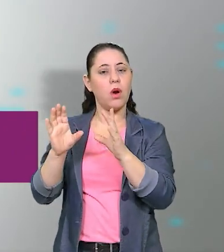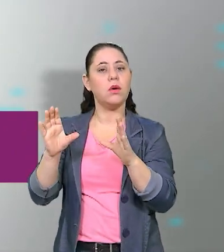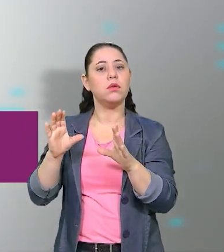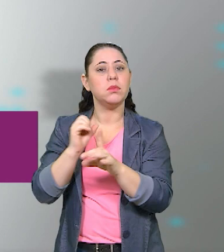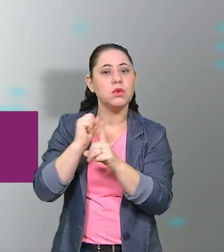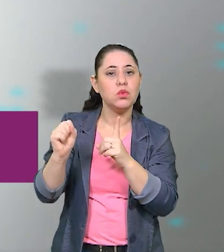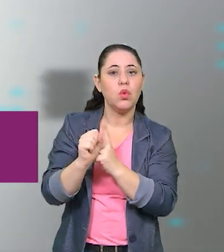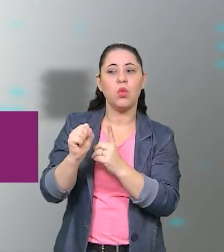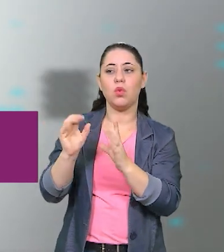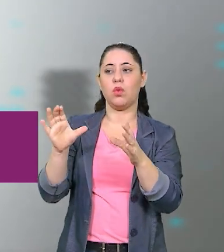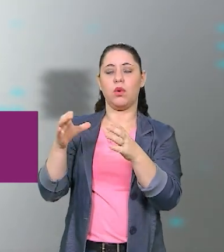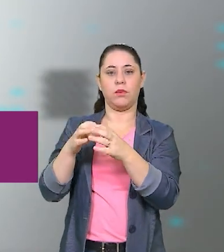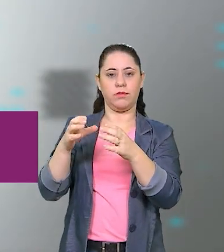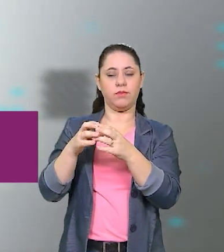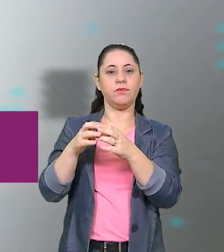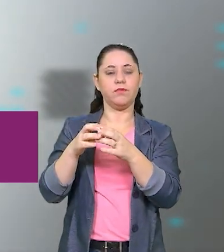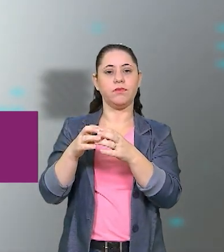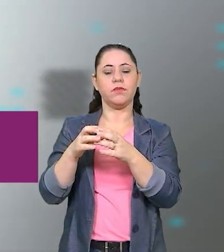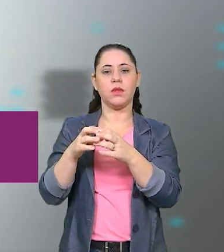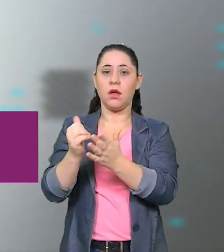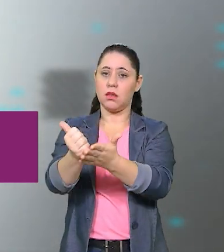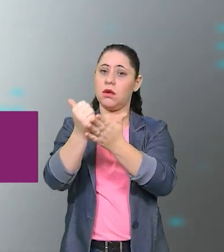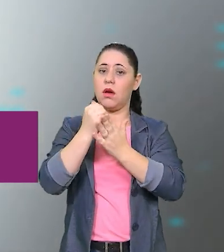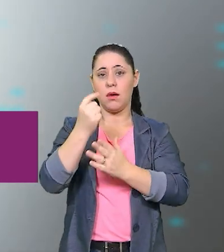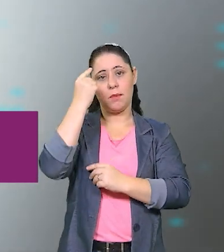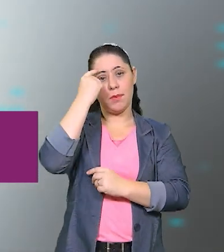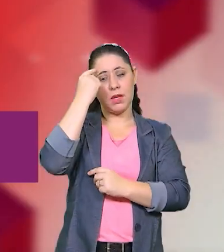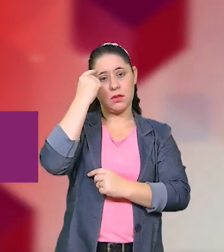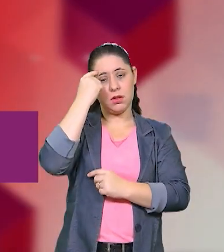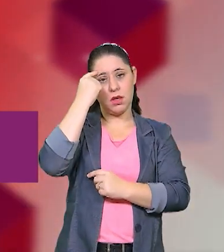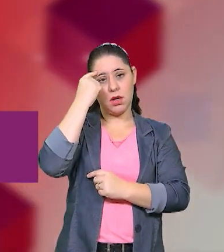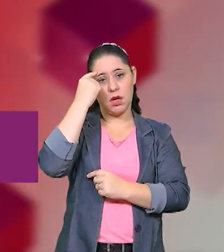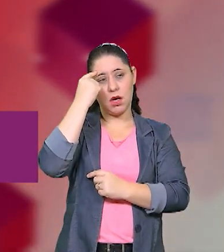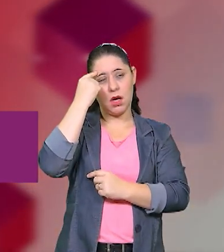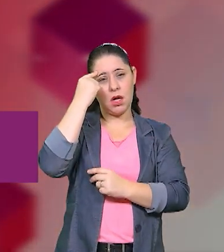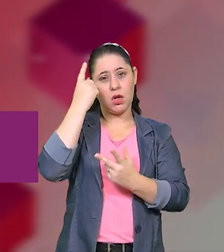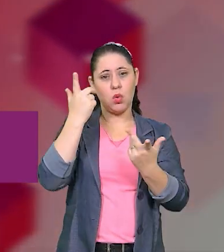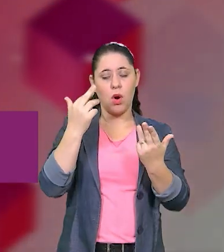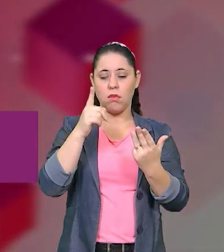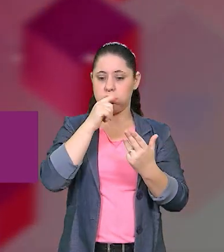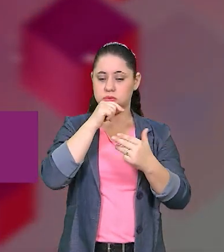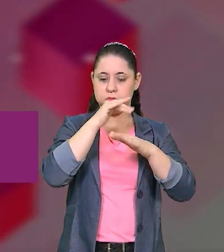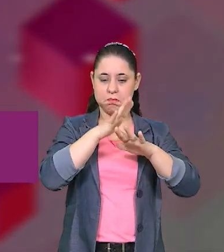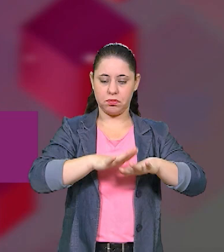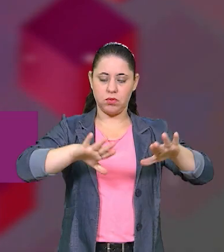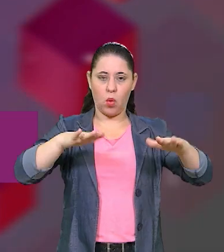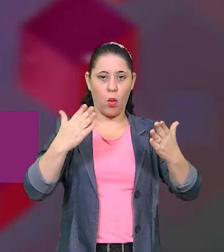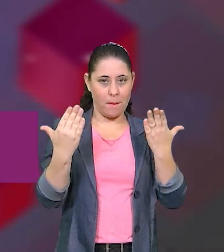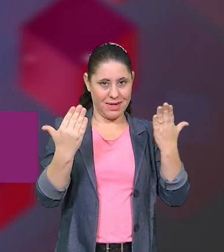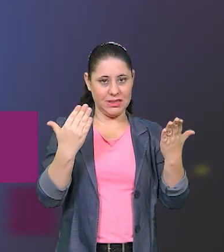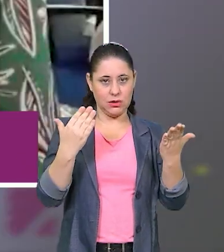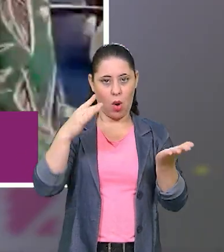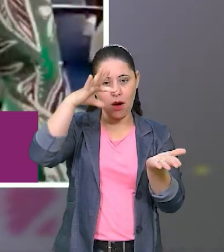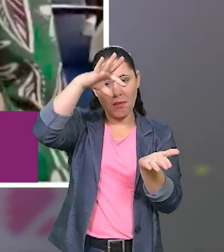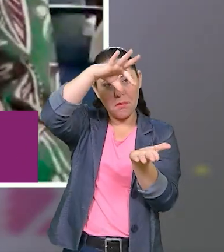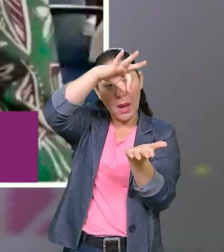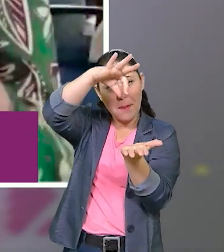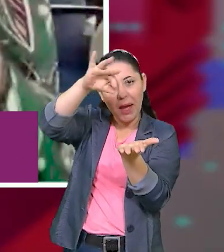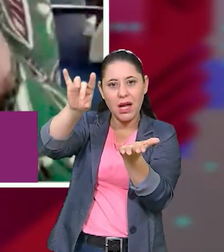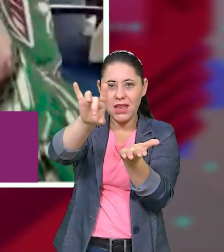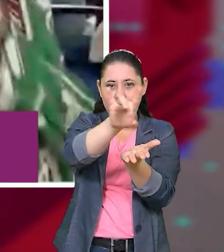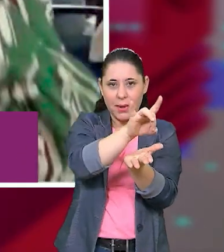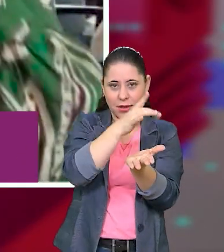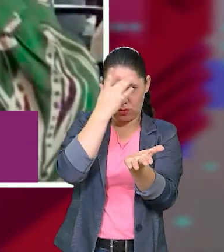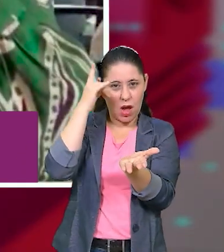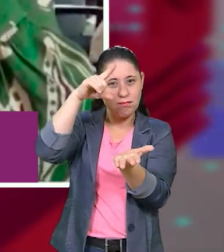mas somos o coletivo. Então esse otimismo de fazer dar certo, é dar certo para todo mundo. Positivo, eu li uma